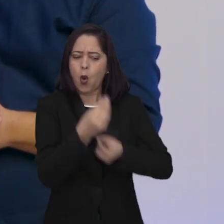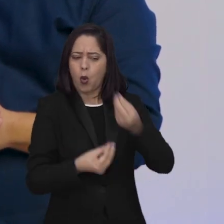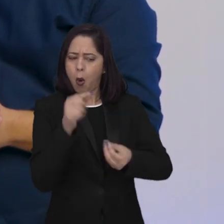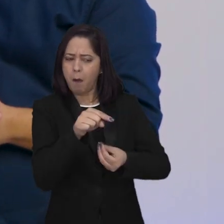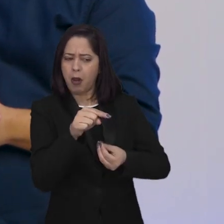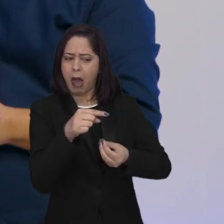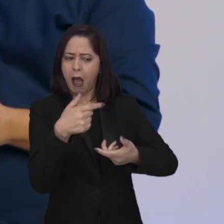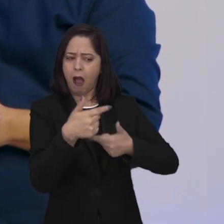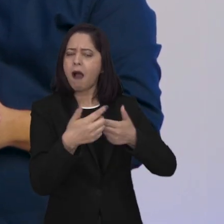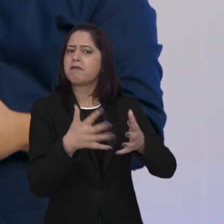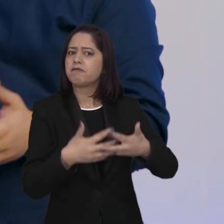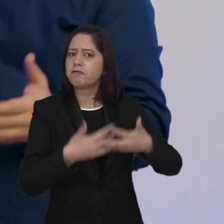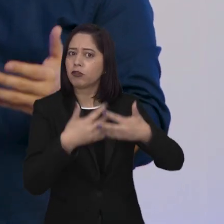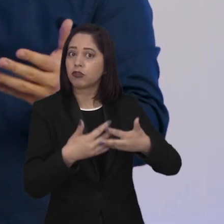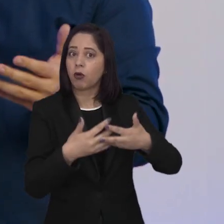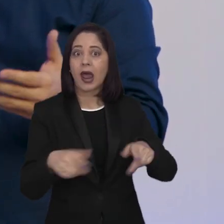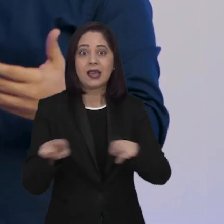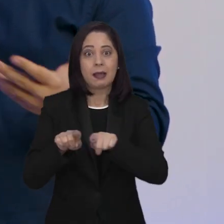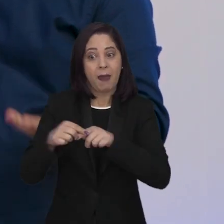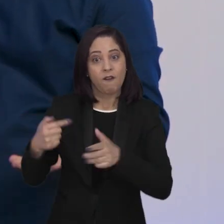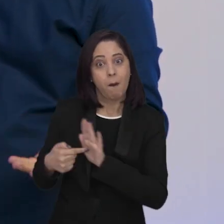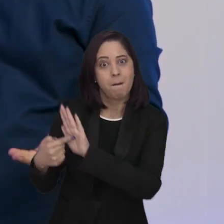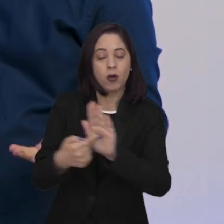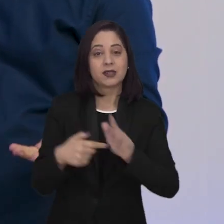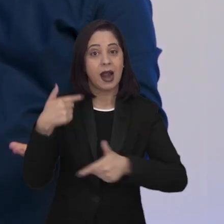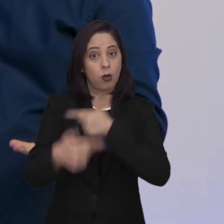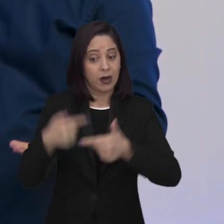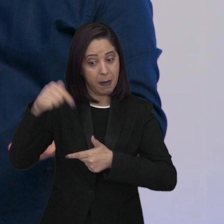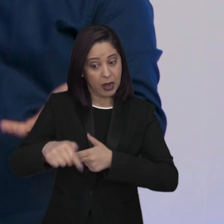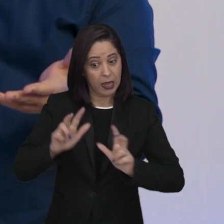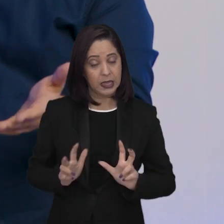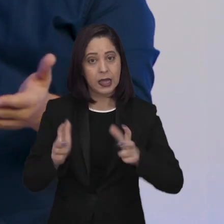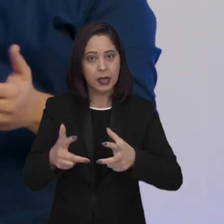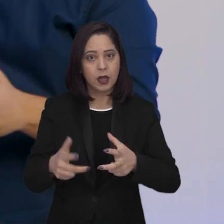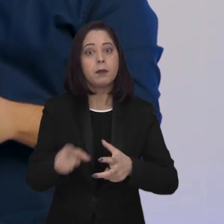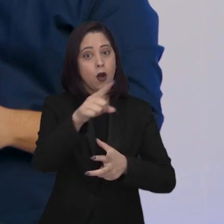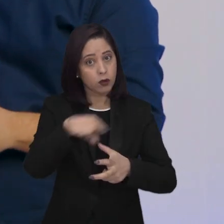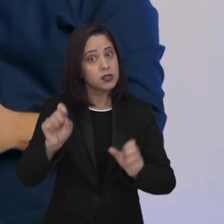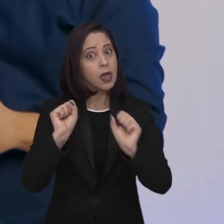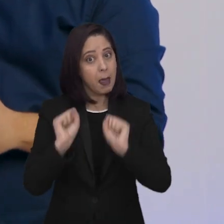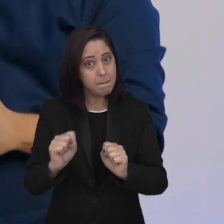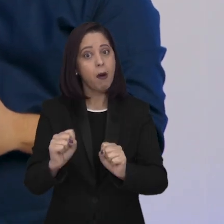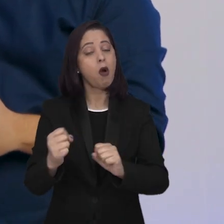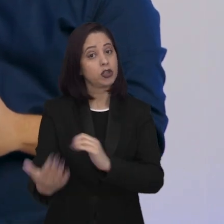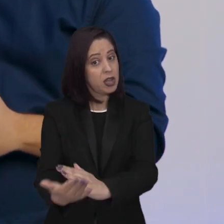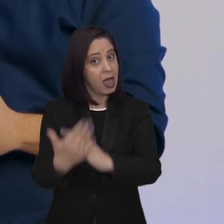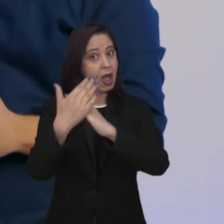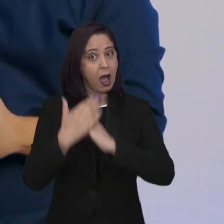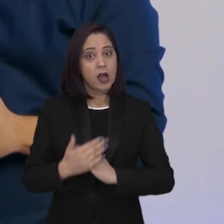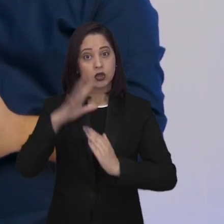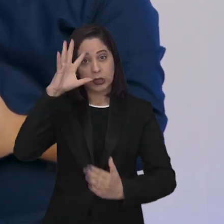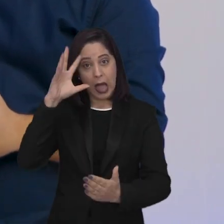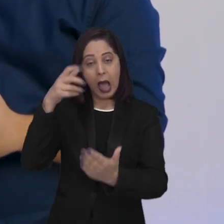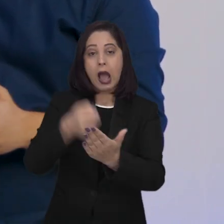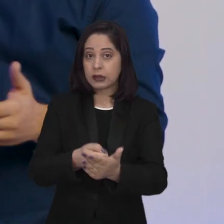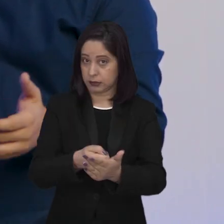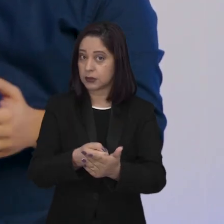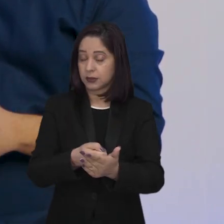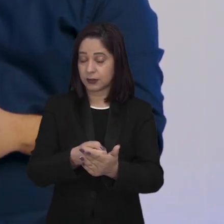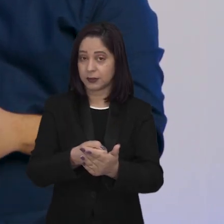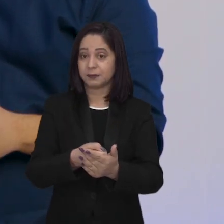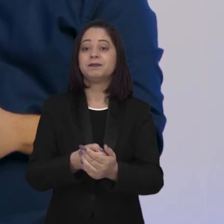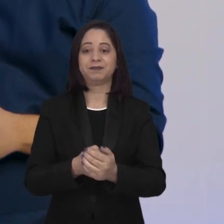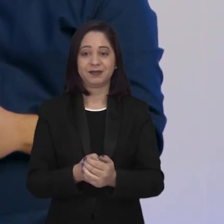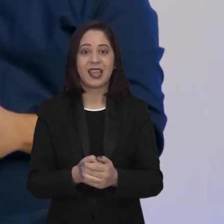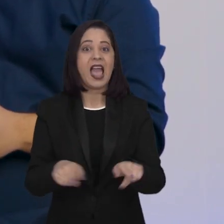cidade. Vamos mostrar também como é o trabalho aqui na Câmara Municipal e como você pode participar das decisões que impactam o cotidiano de quem